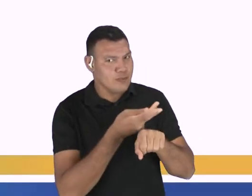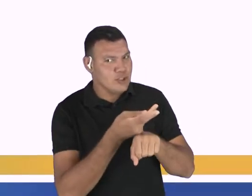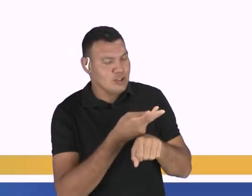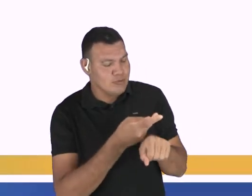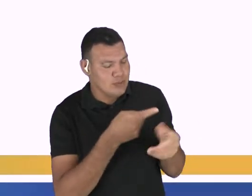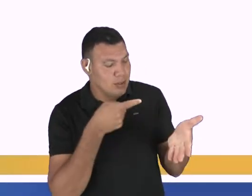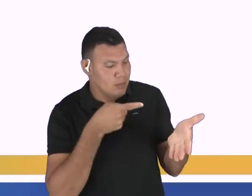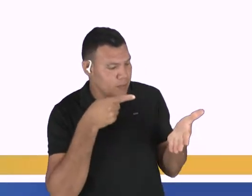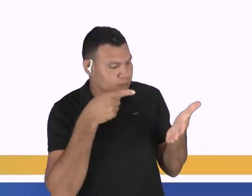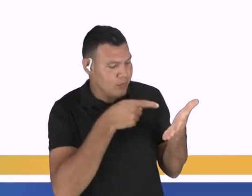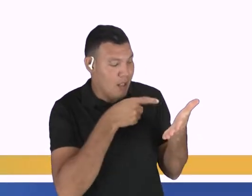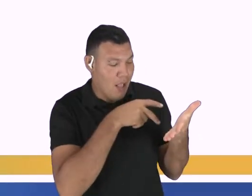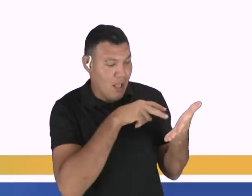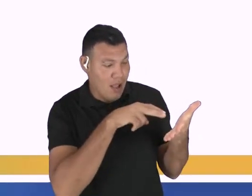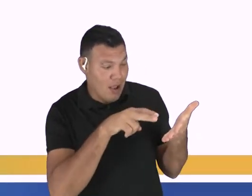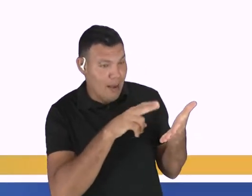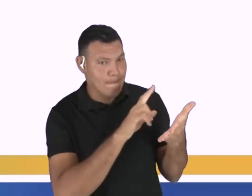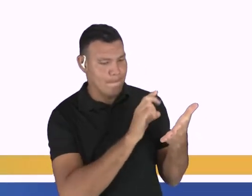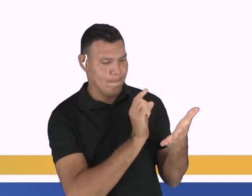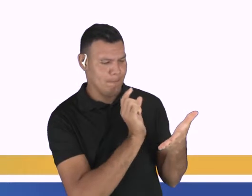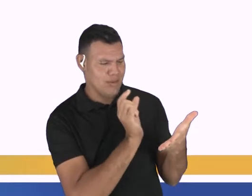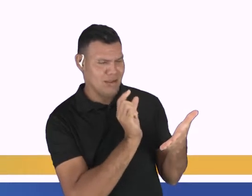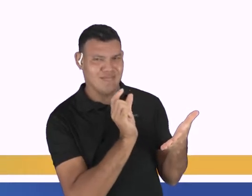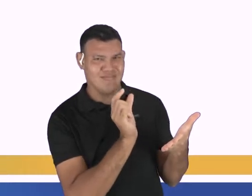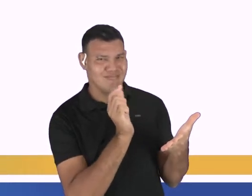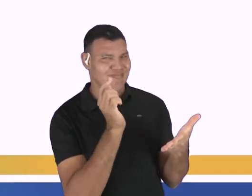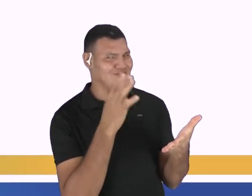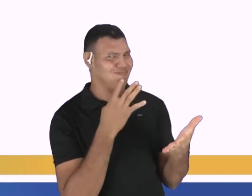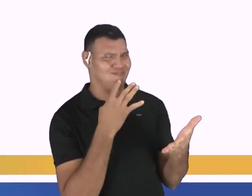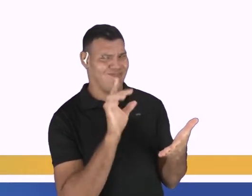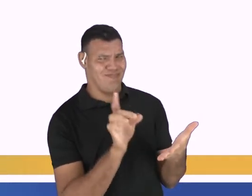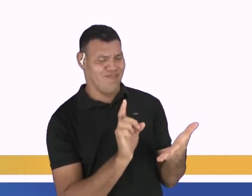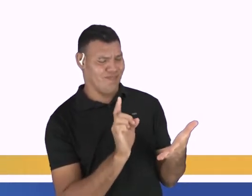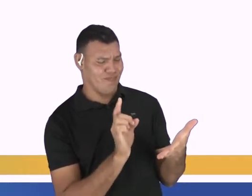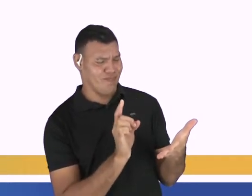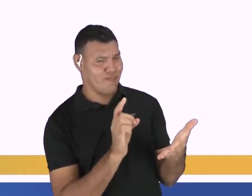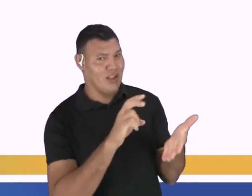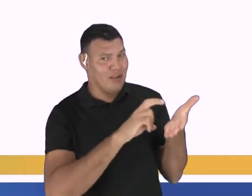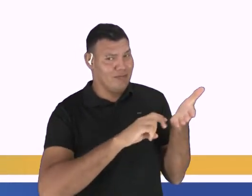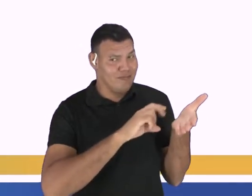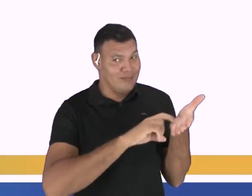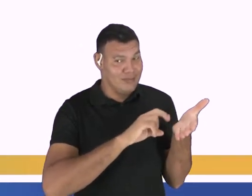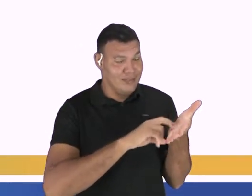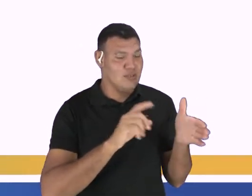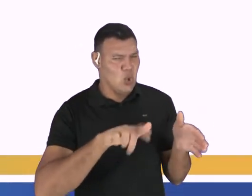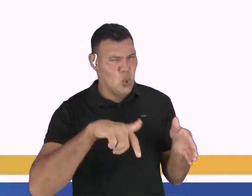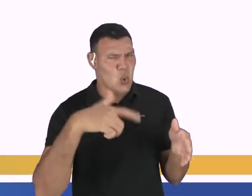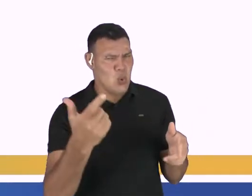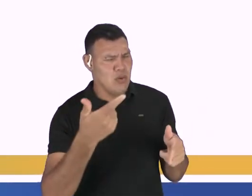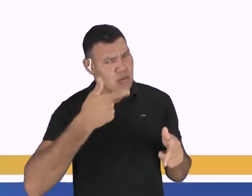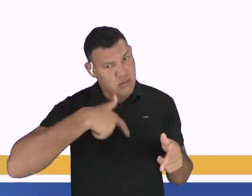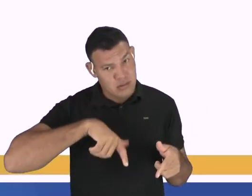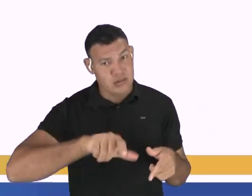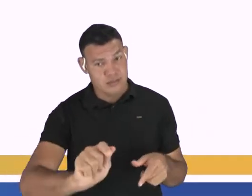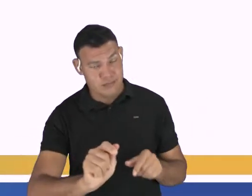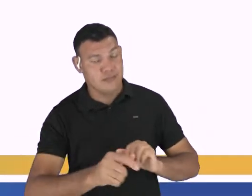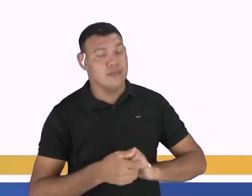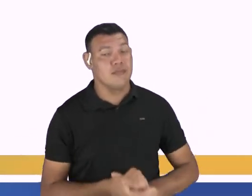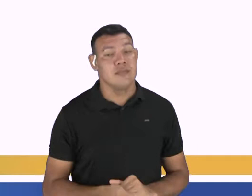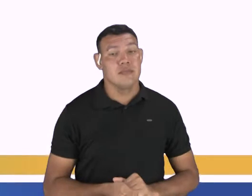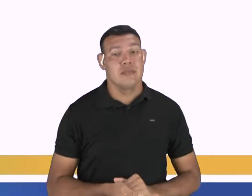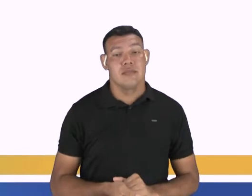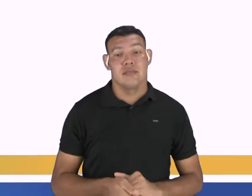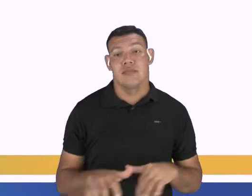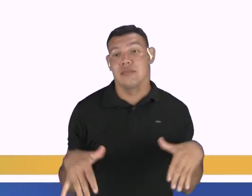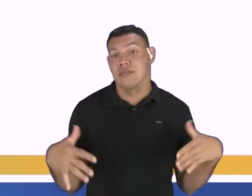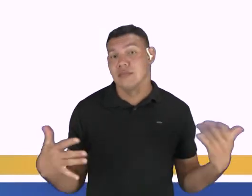não conhecemos um termo, uma palavra do nosso vocabulário ou de outra língua, né? Então,